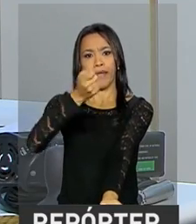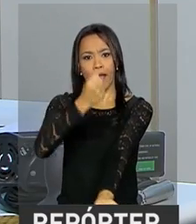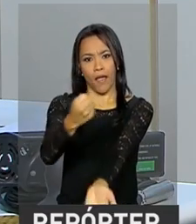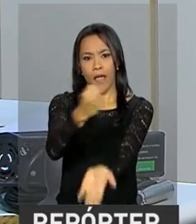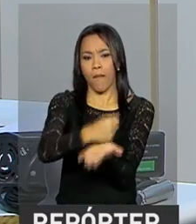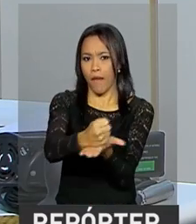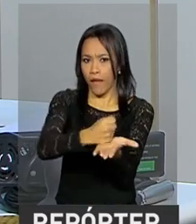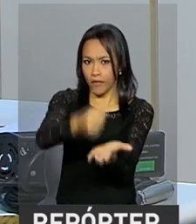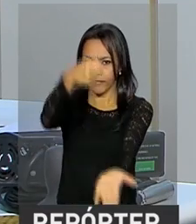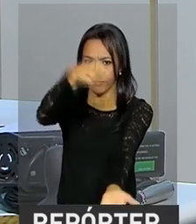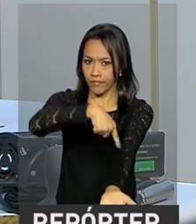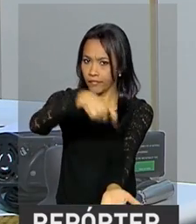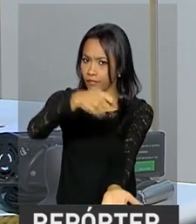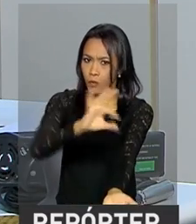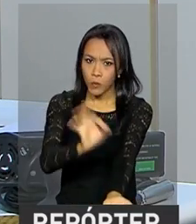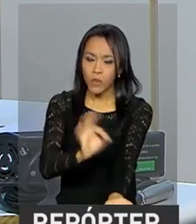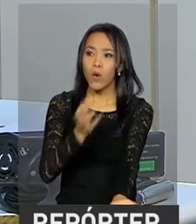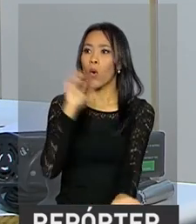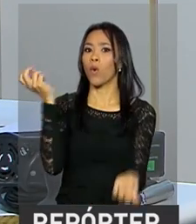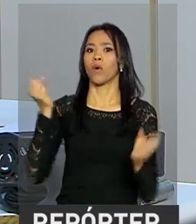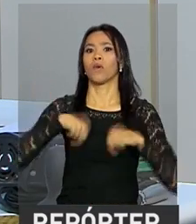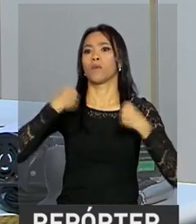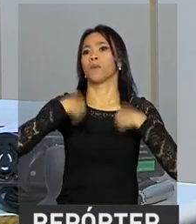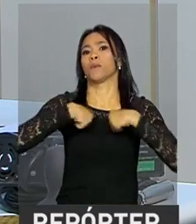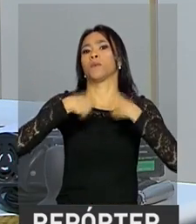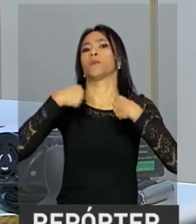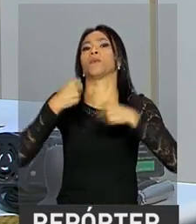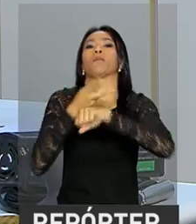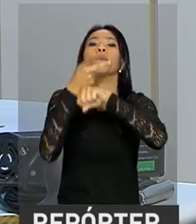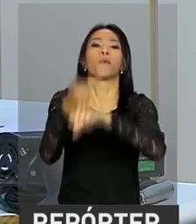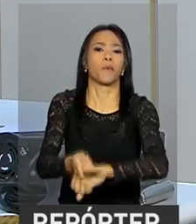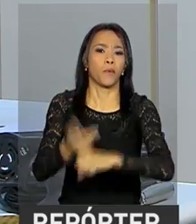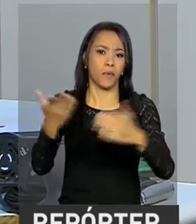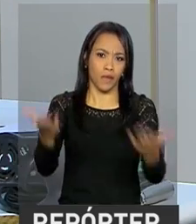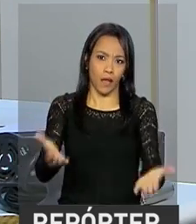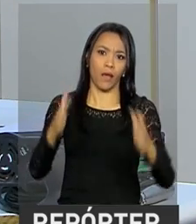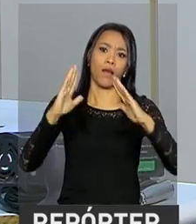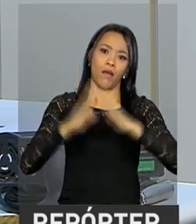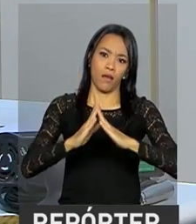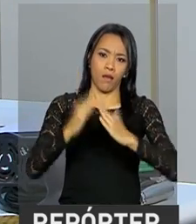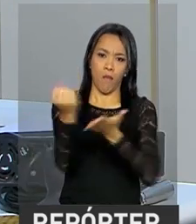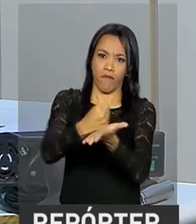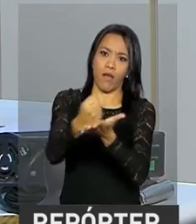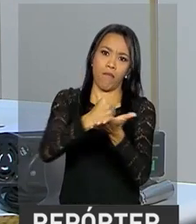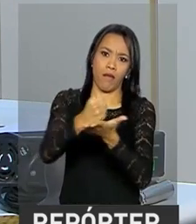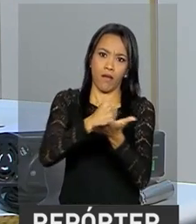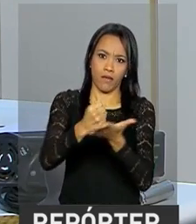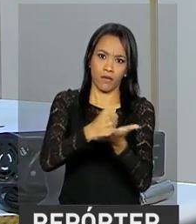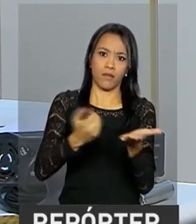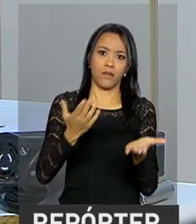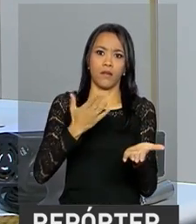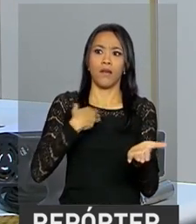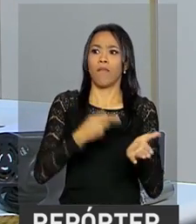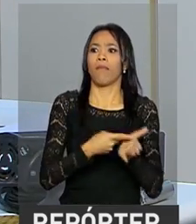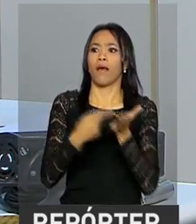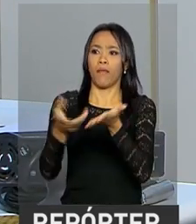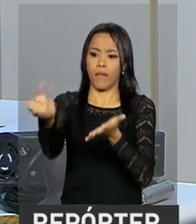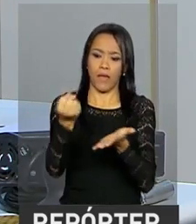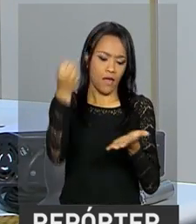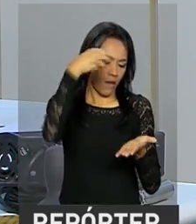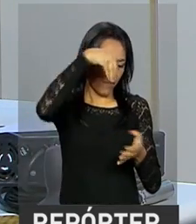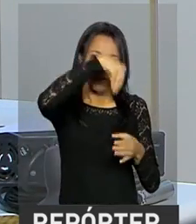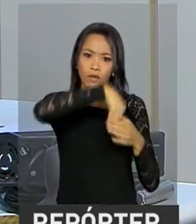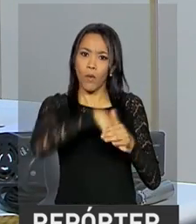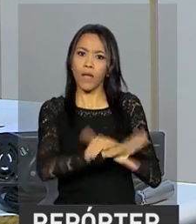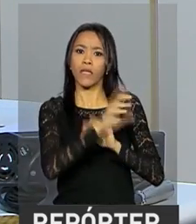nem tenho a preocupação de sair correndo da farmácia de alto custo para levar o medicamento para minha casa, para pôr na geladeira, ver